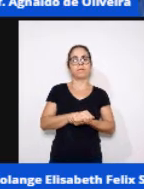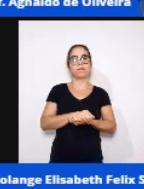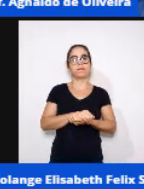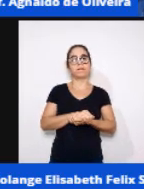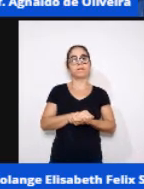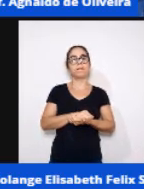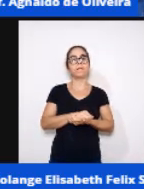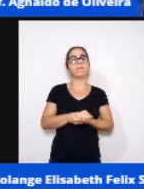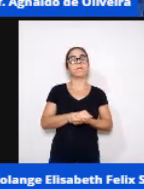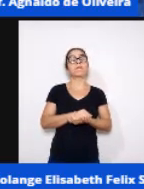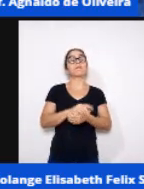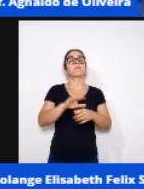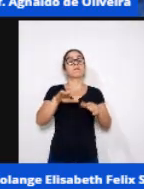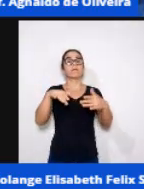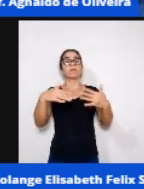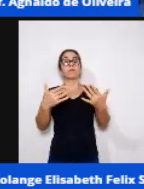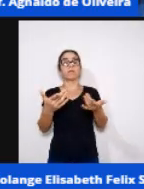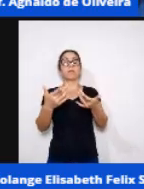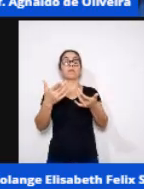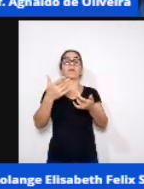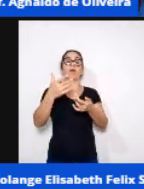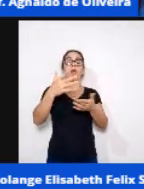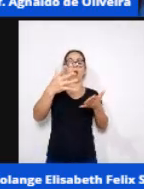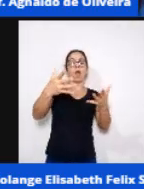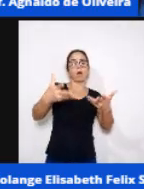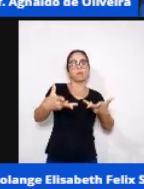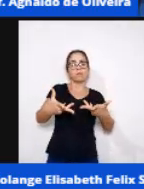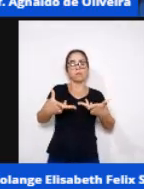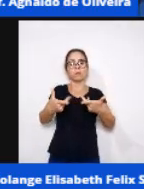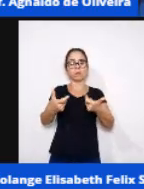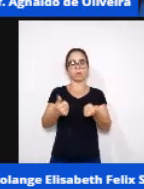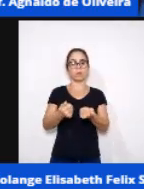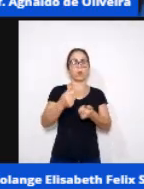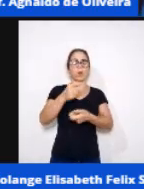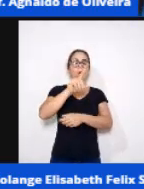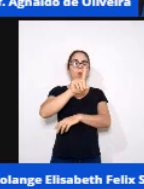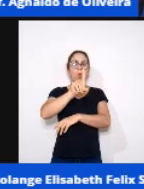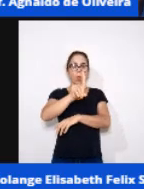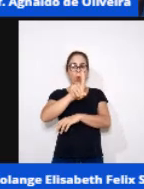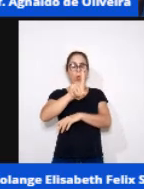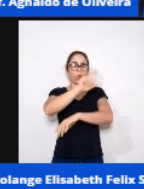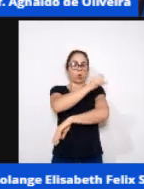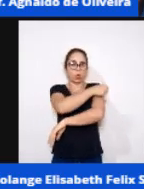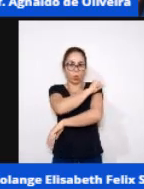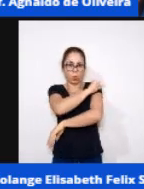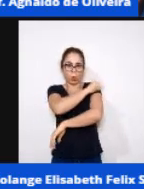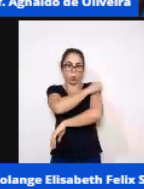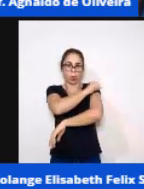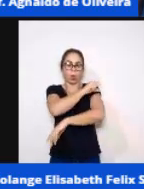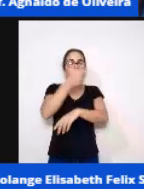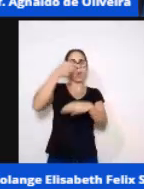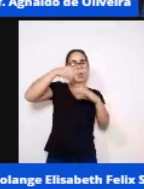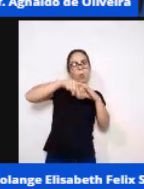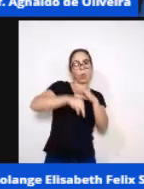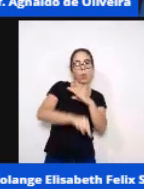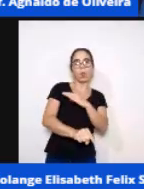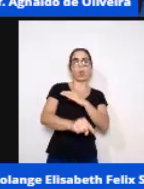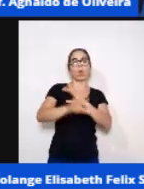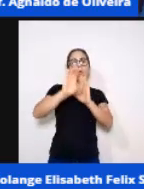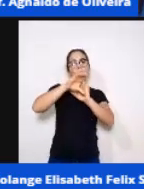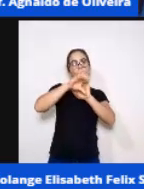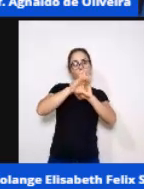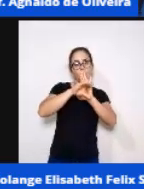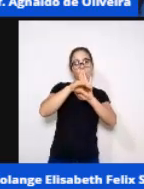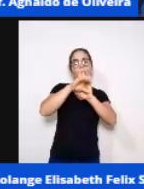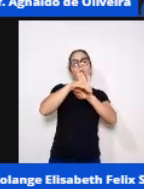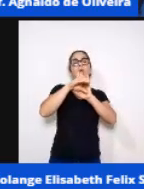Já a habilidade 1 do 8º ano, ela aprofunda, ela estende o conceito de potência e,